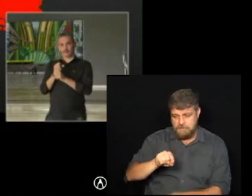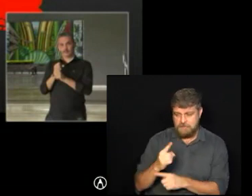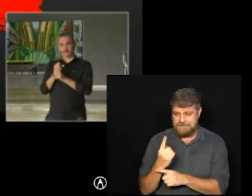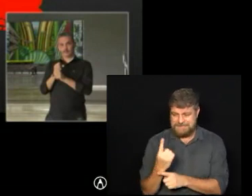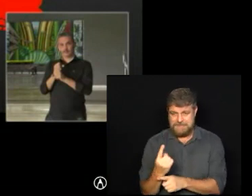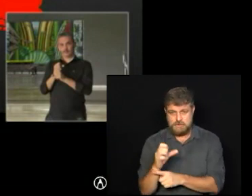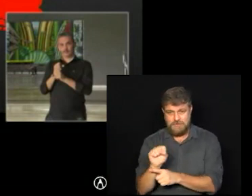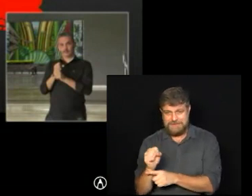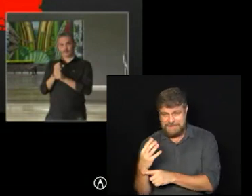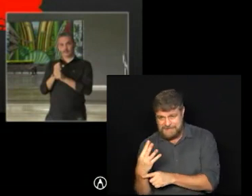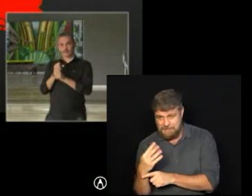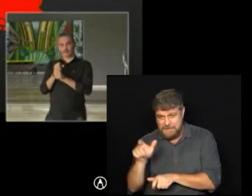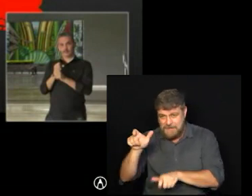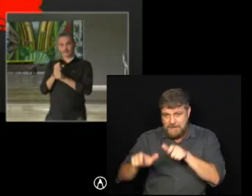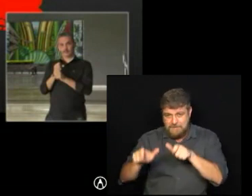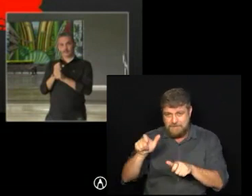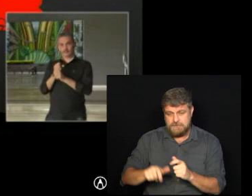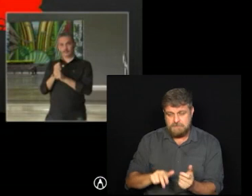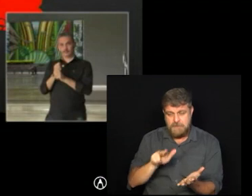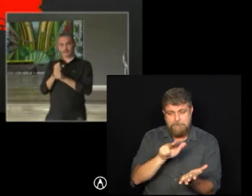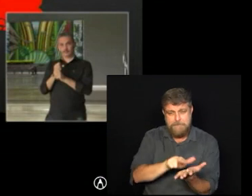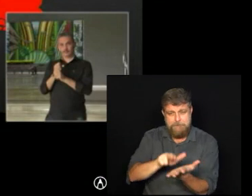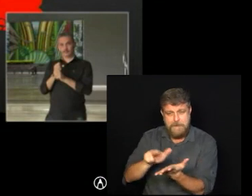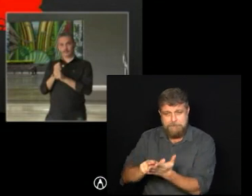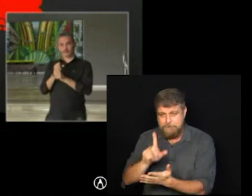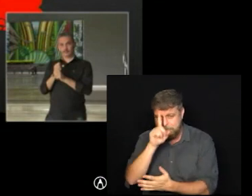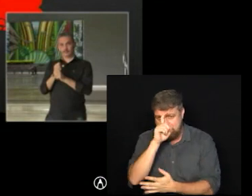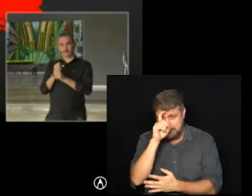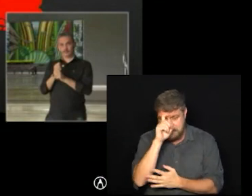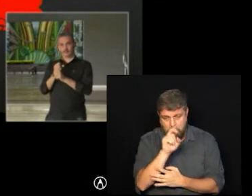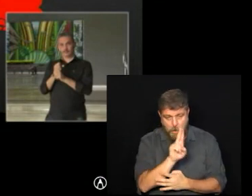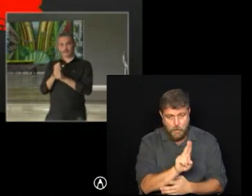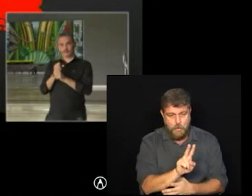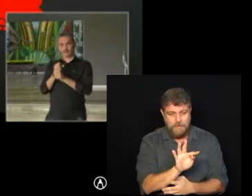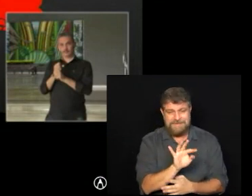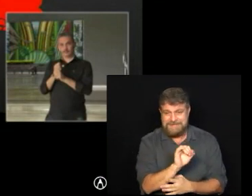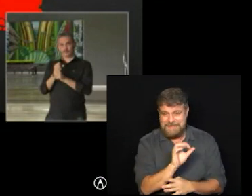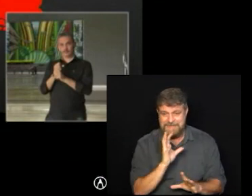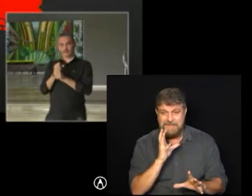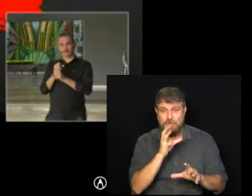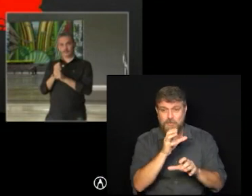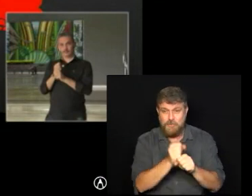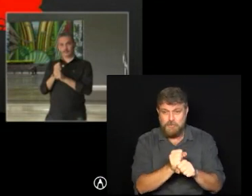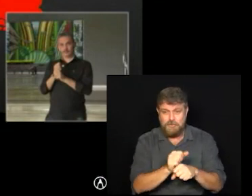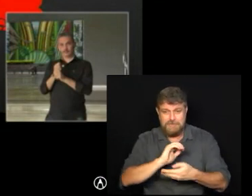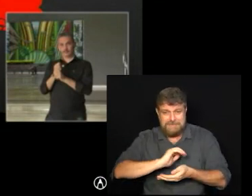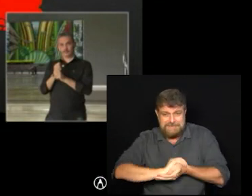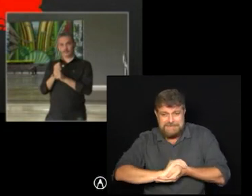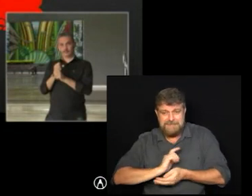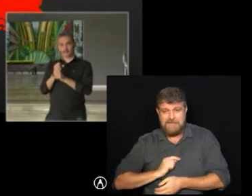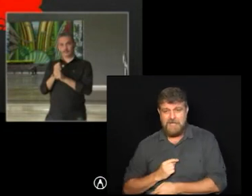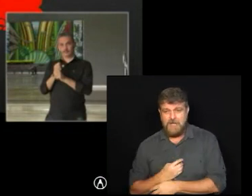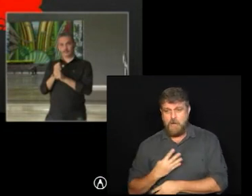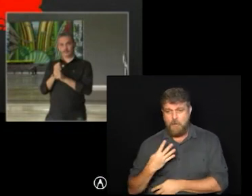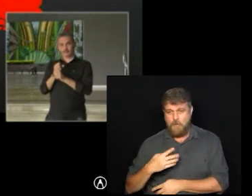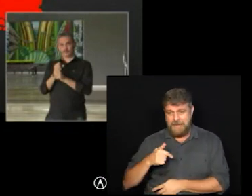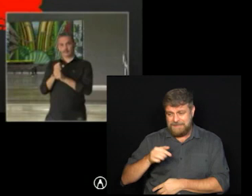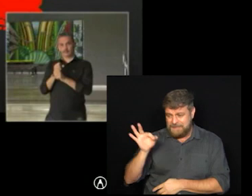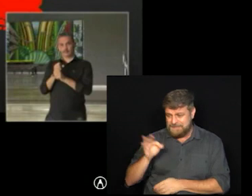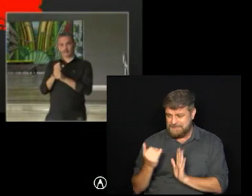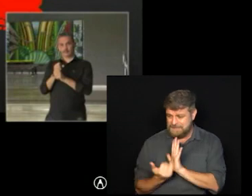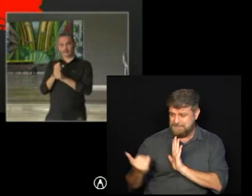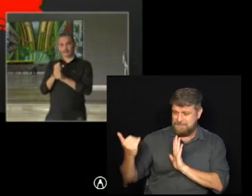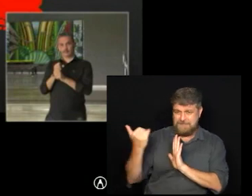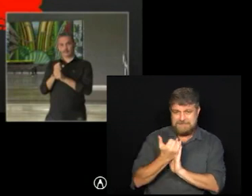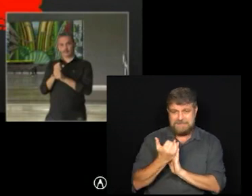9.184 pacientes internados em UTI Covid hoje em todo o estado. É um número que é 47%